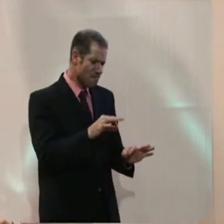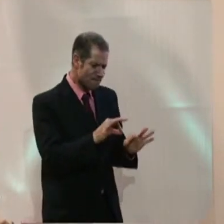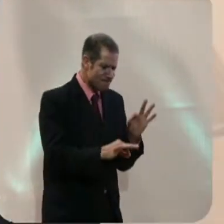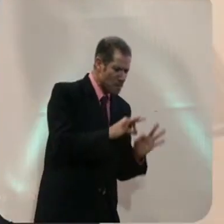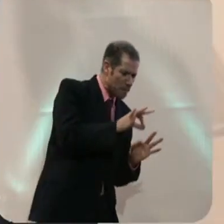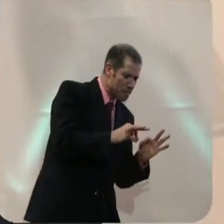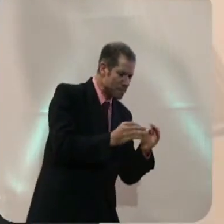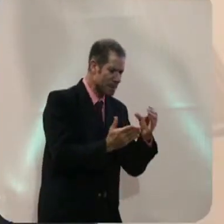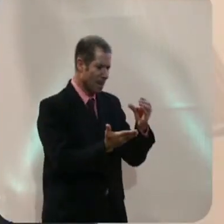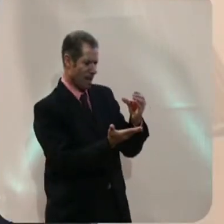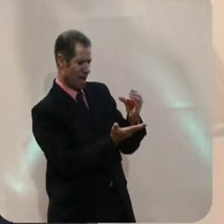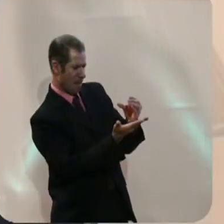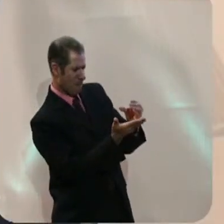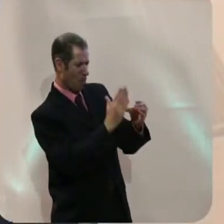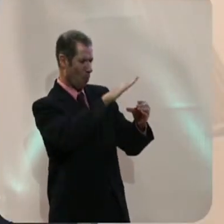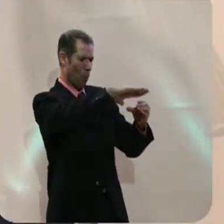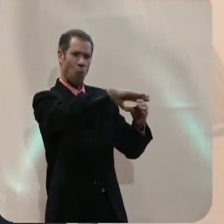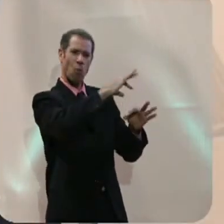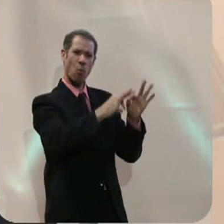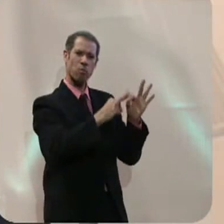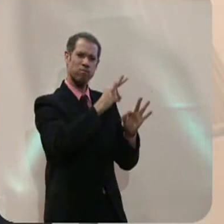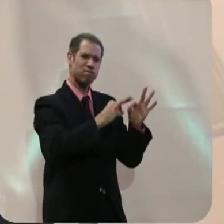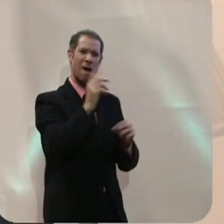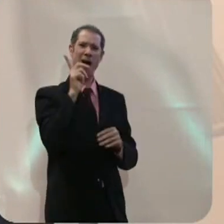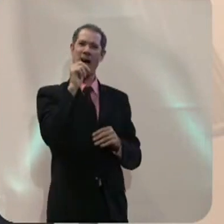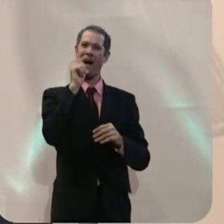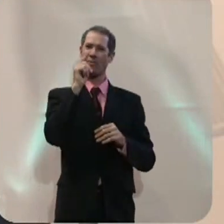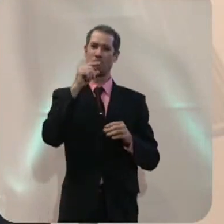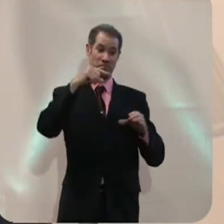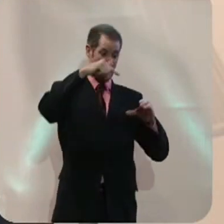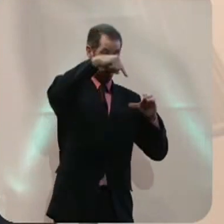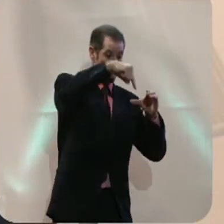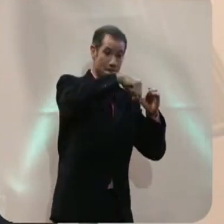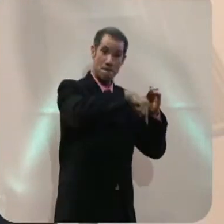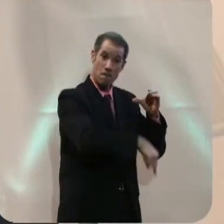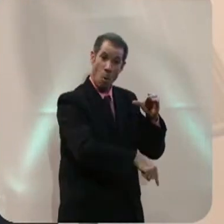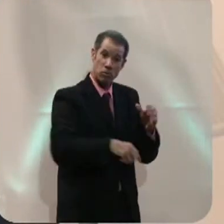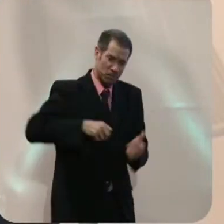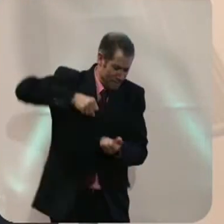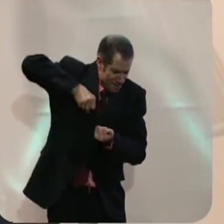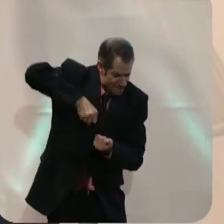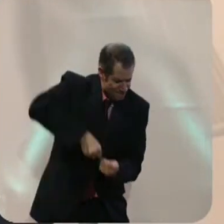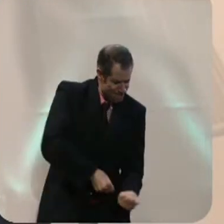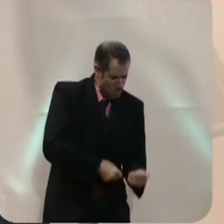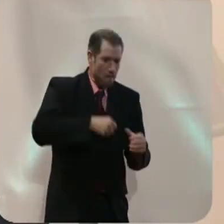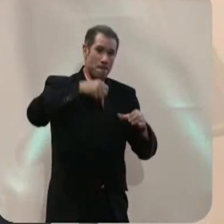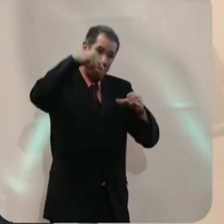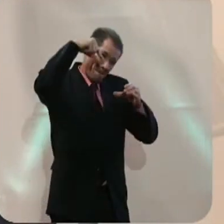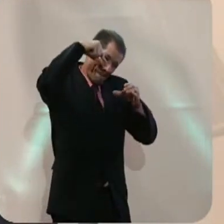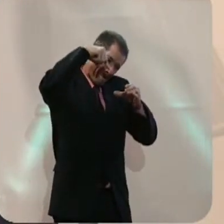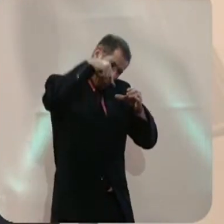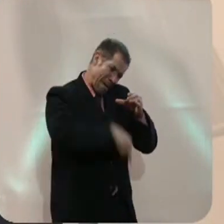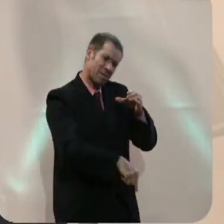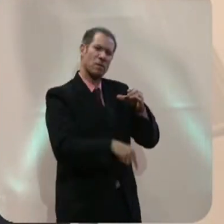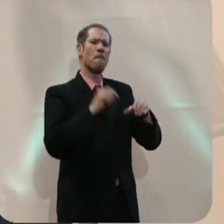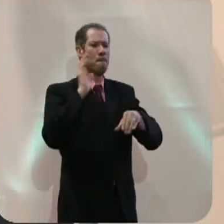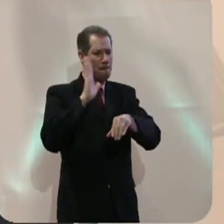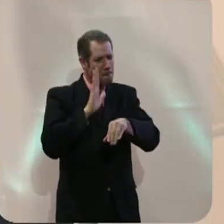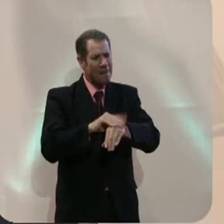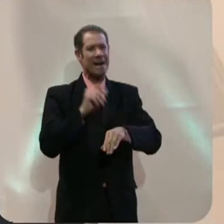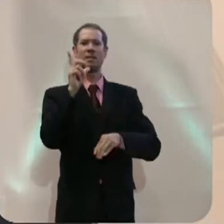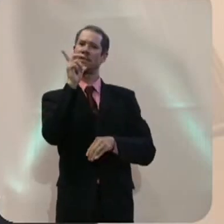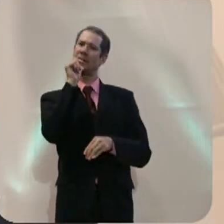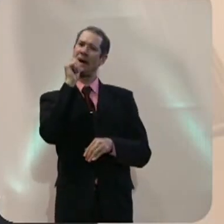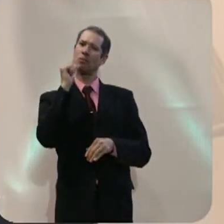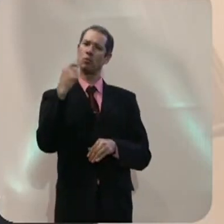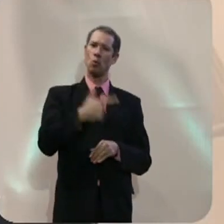levar água. Sabe, queridos, aquele poço, se ele fosse cavado um pouco mais fundo, ele teria mais água do